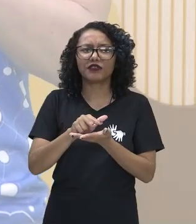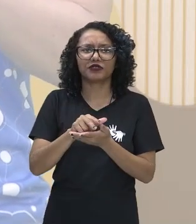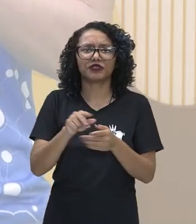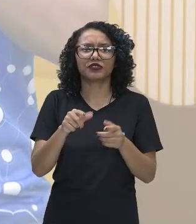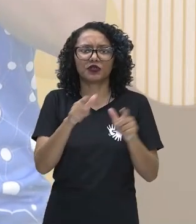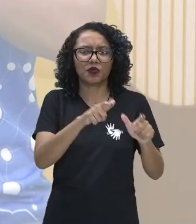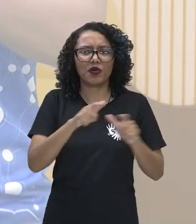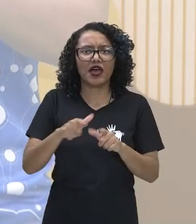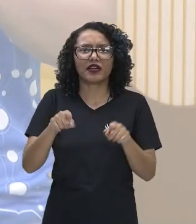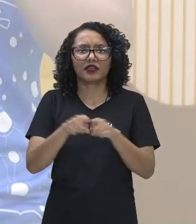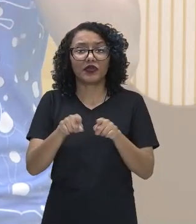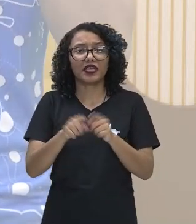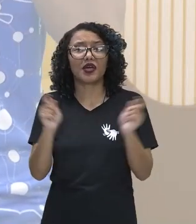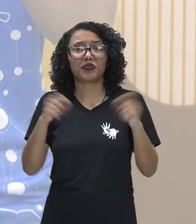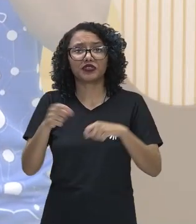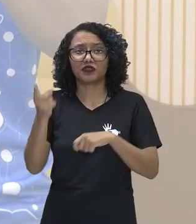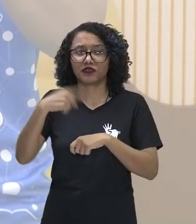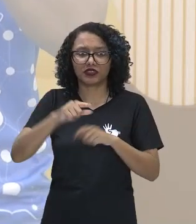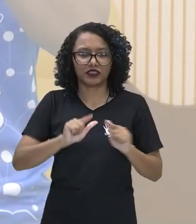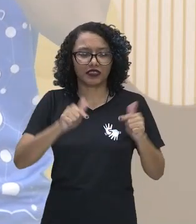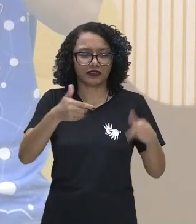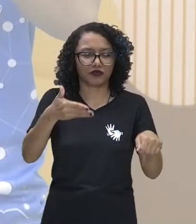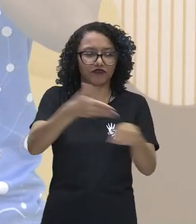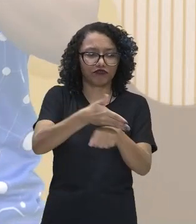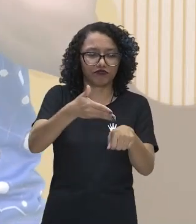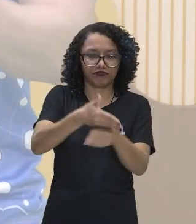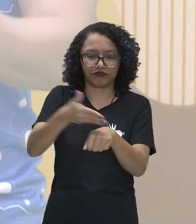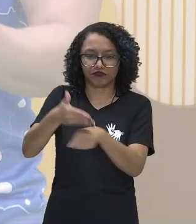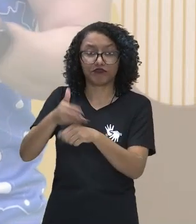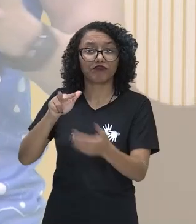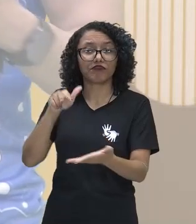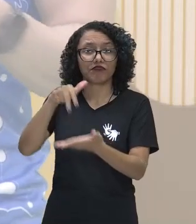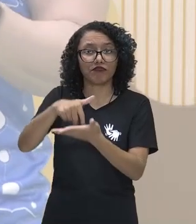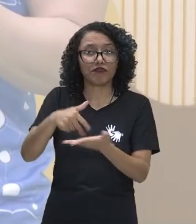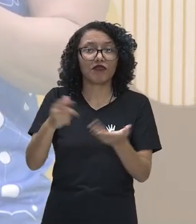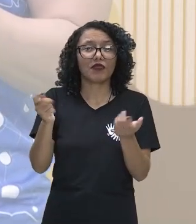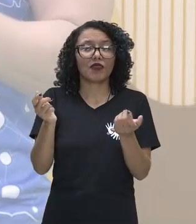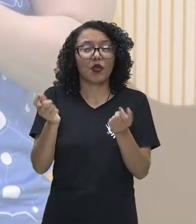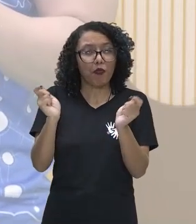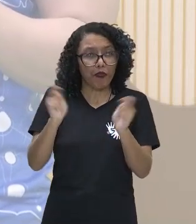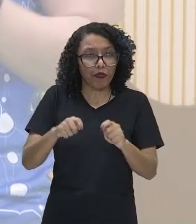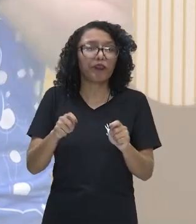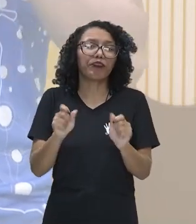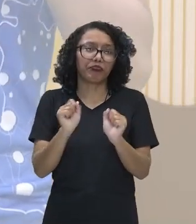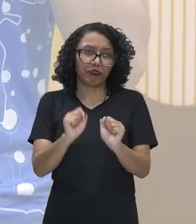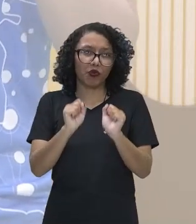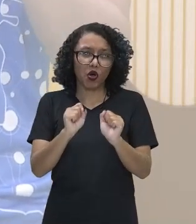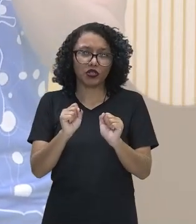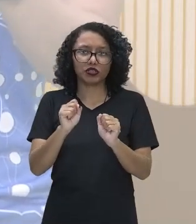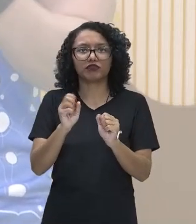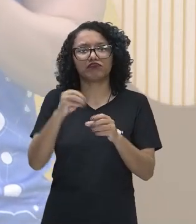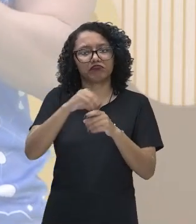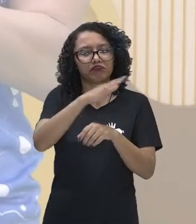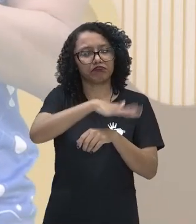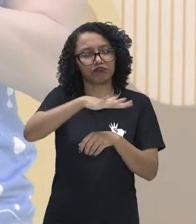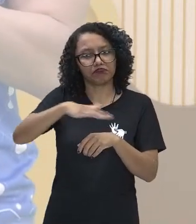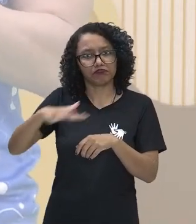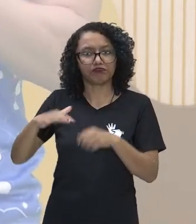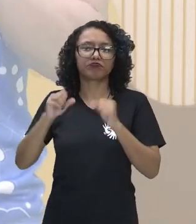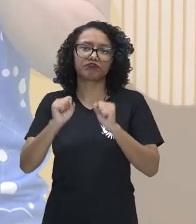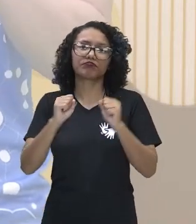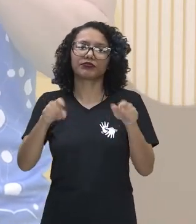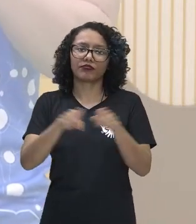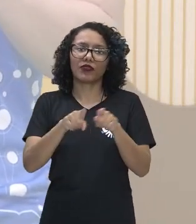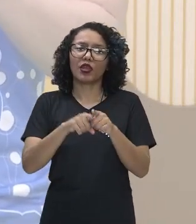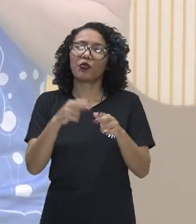podem atuar, que vocês podem ser protagonistas dentro desses espaços, tá certo? Então é de fundamental importância